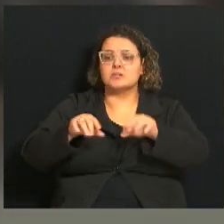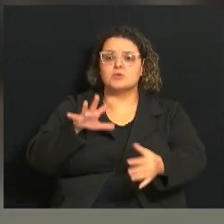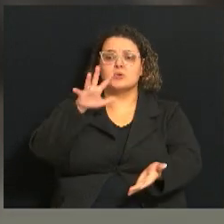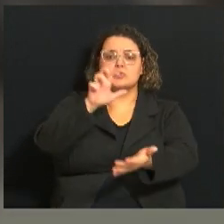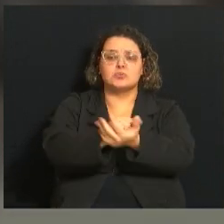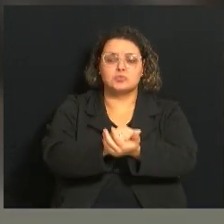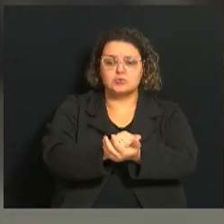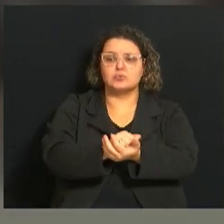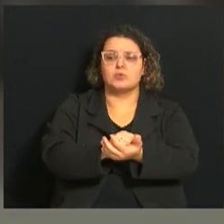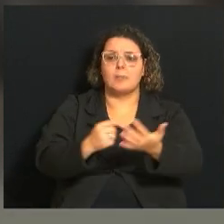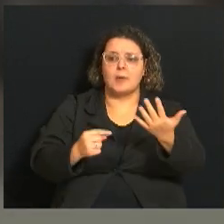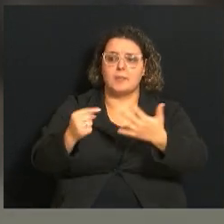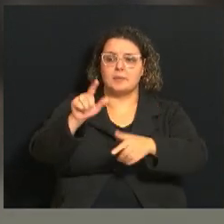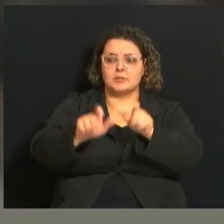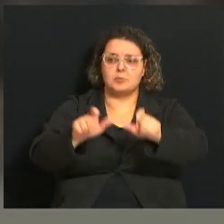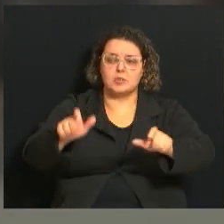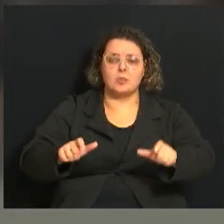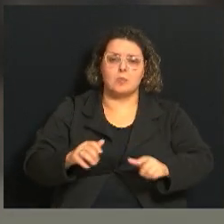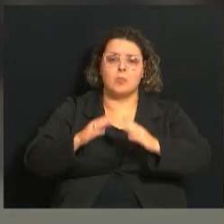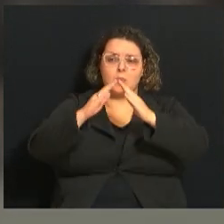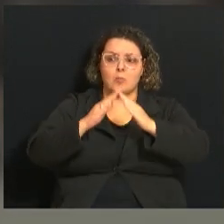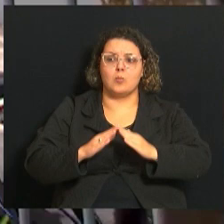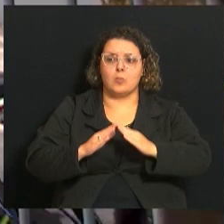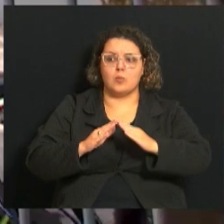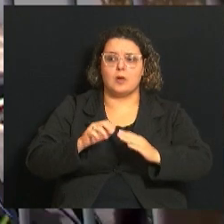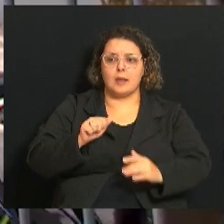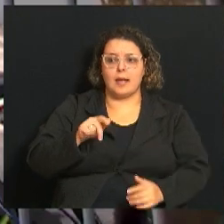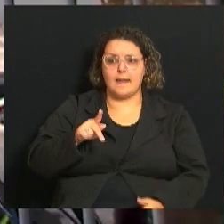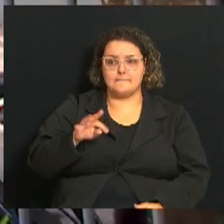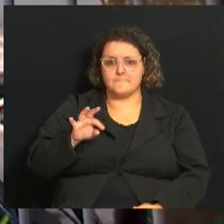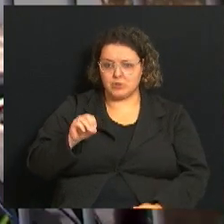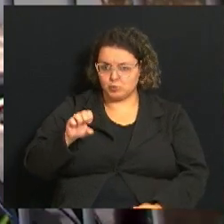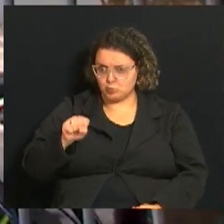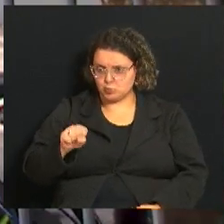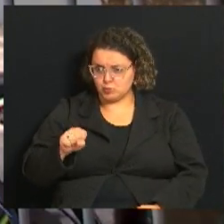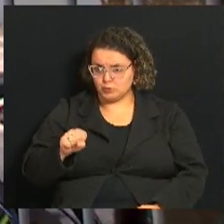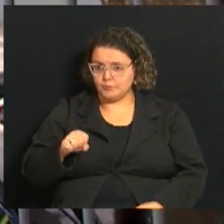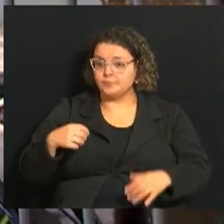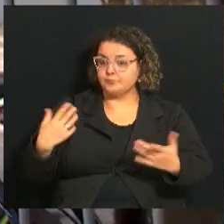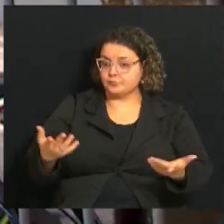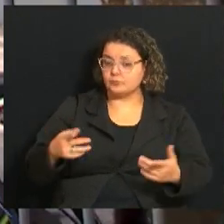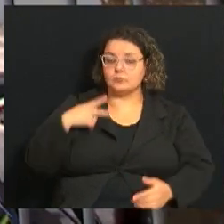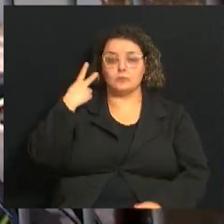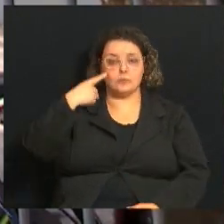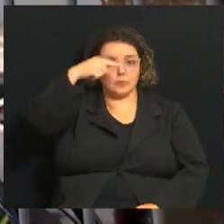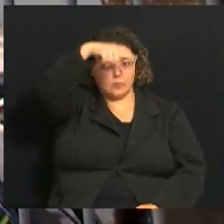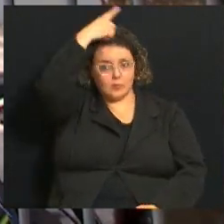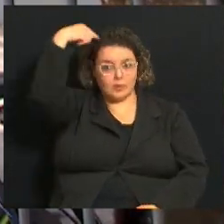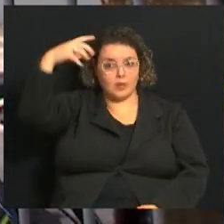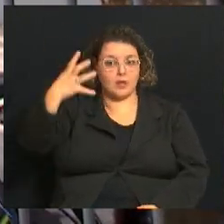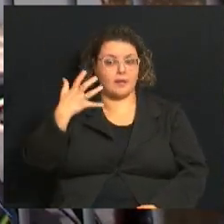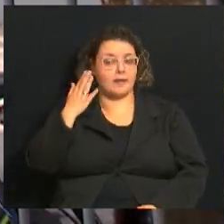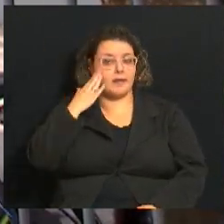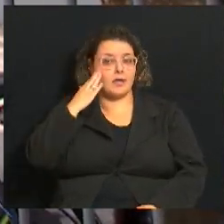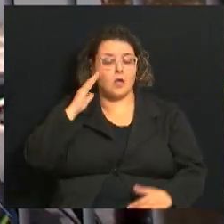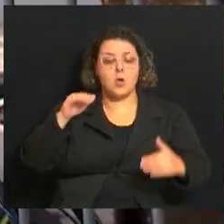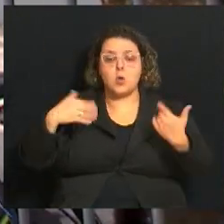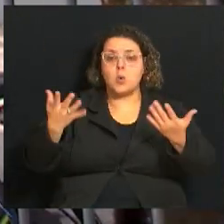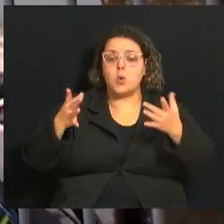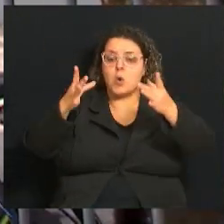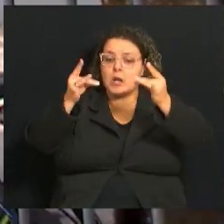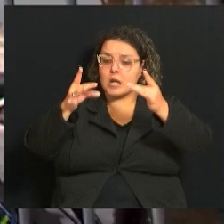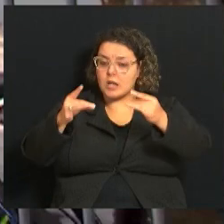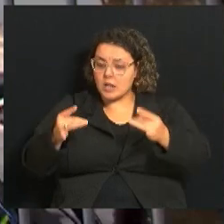cadastro de interessados em moradia aptos. Além disso, o parlamentar quer saber qual será o critério